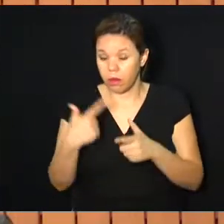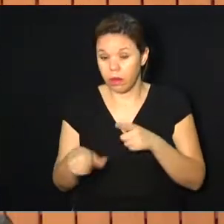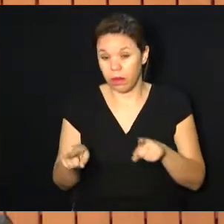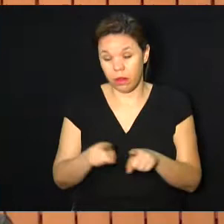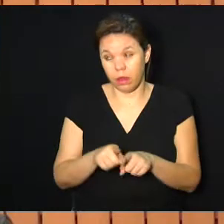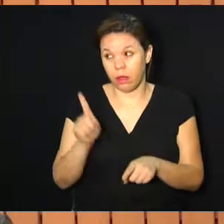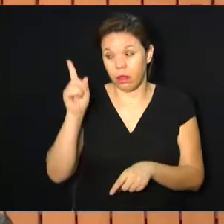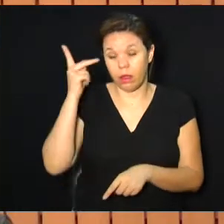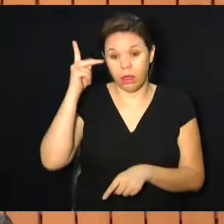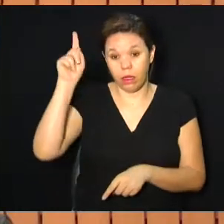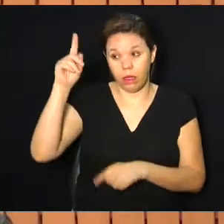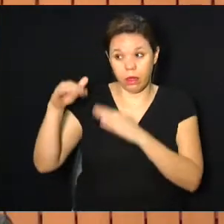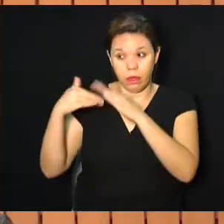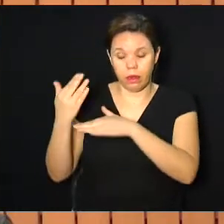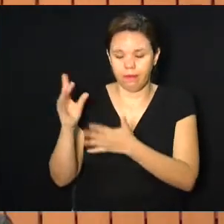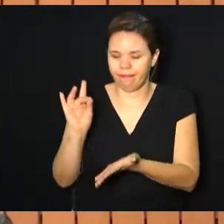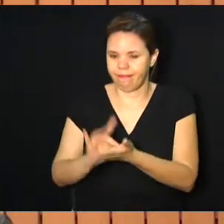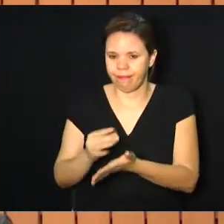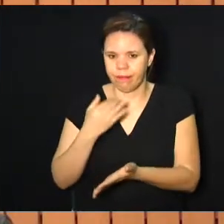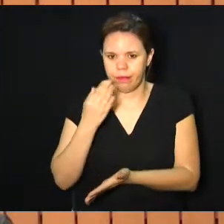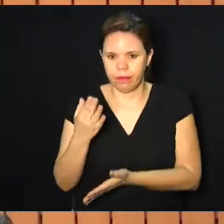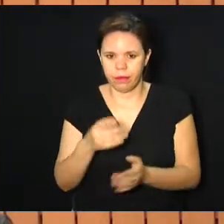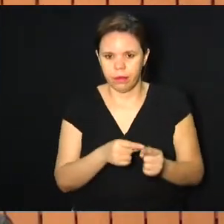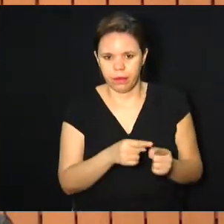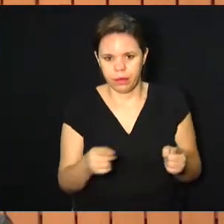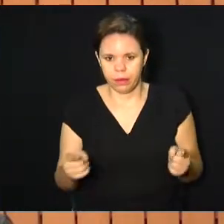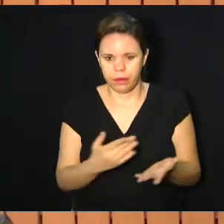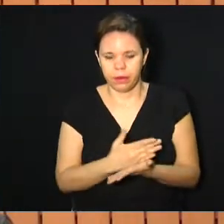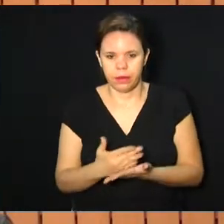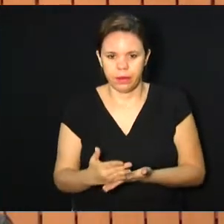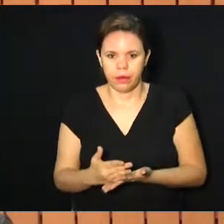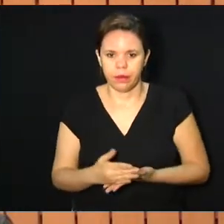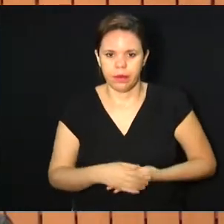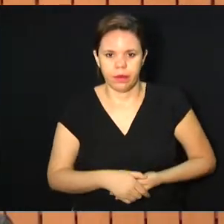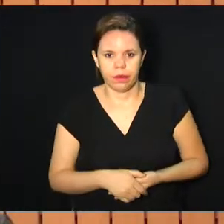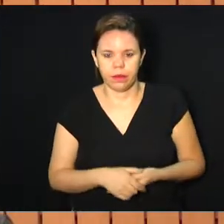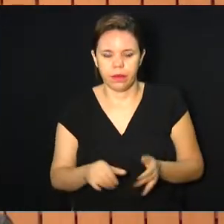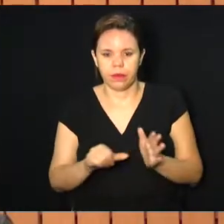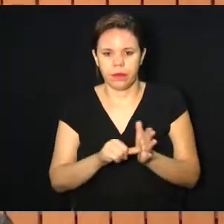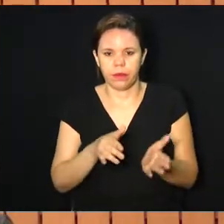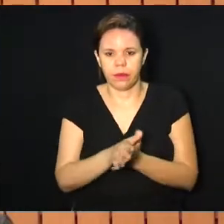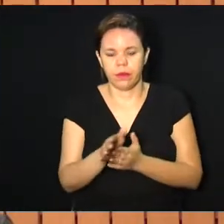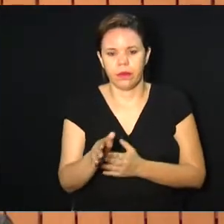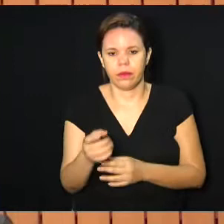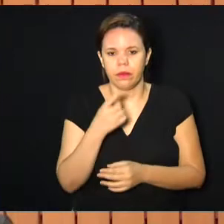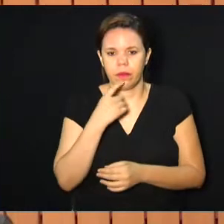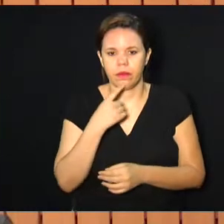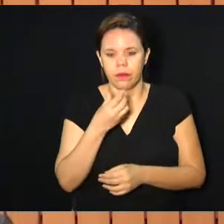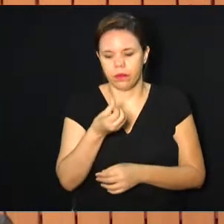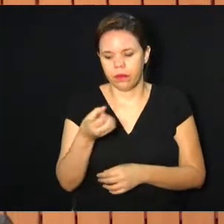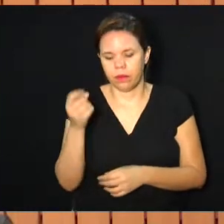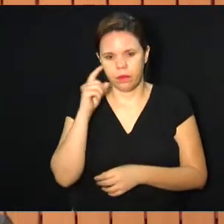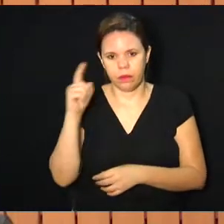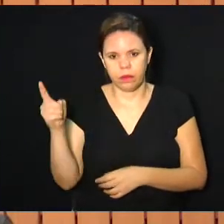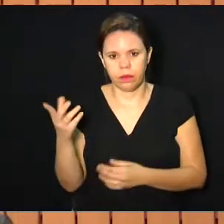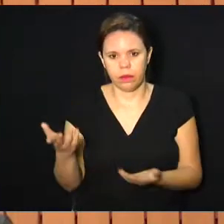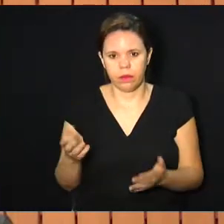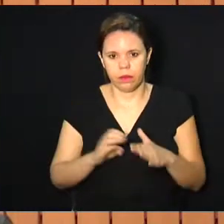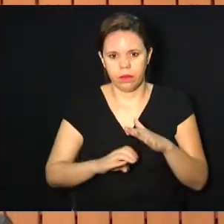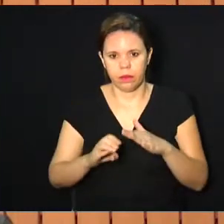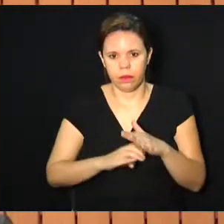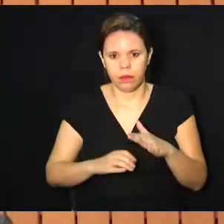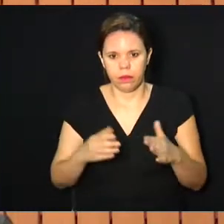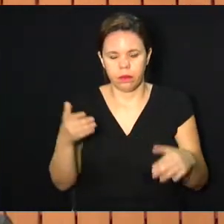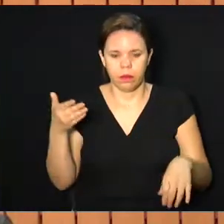até avançou, mas não foi suficiente, é o prazo de início. No edital de Campinas está colocado 60 dias para uma empresa